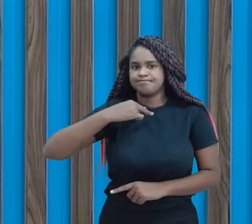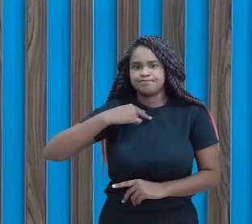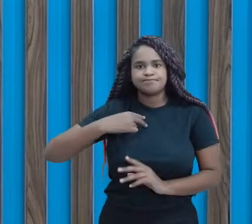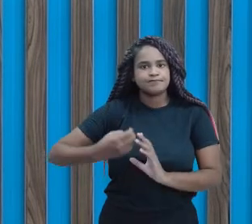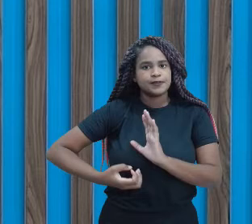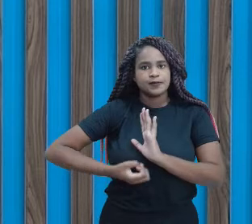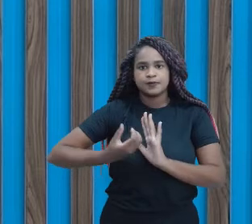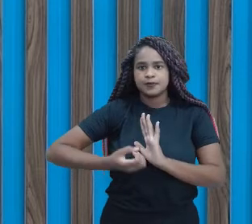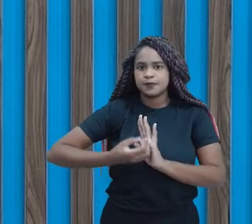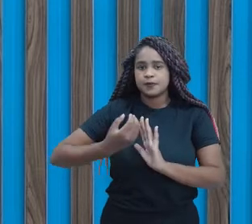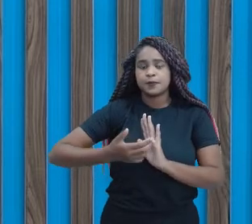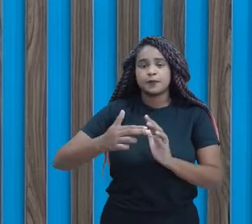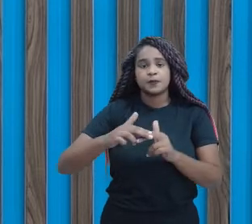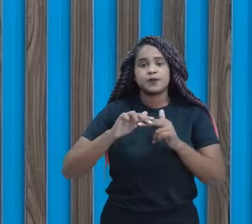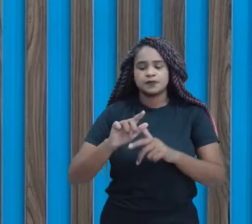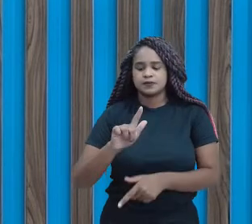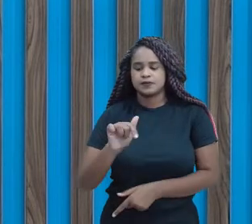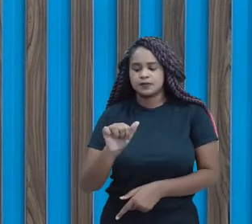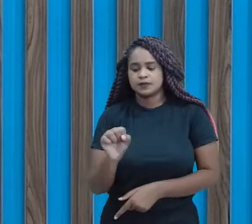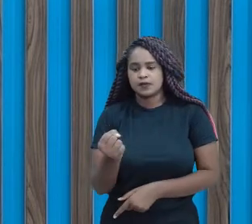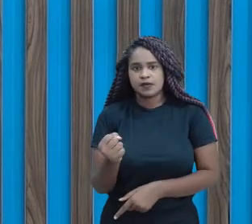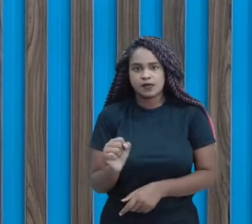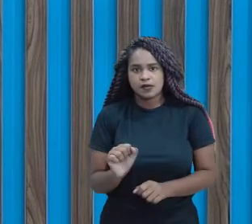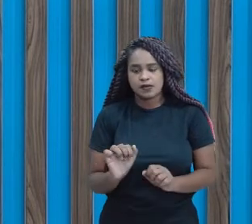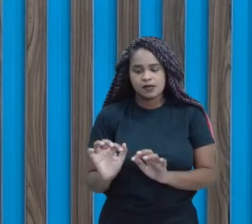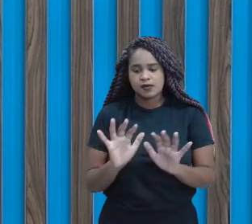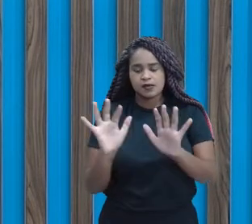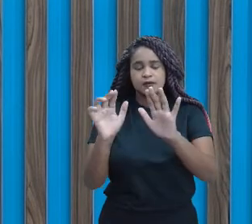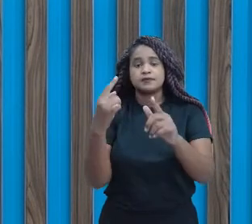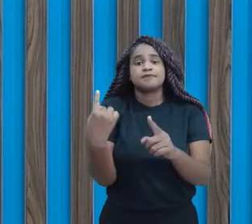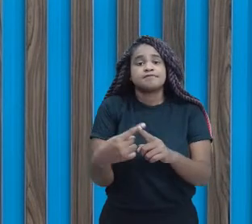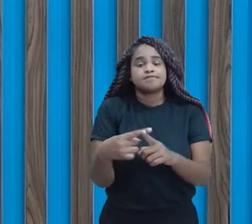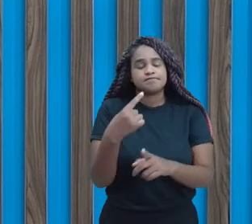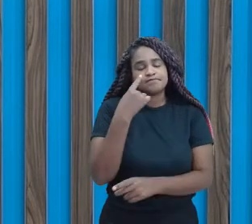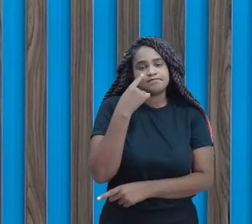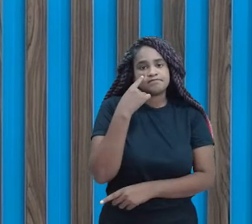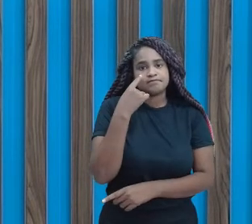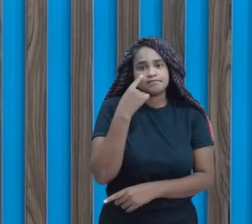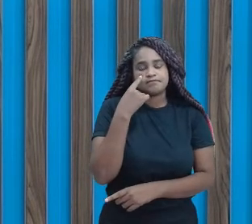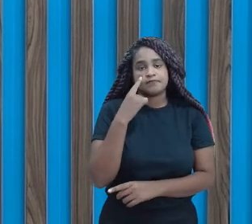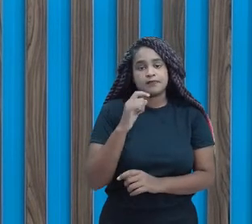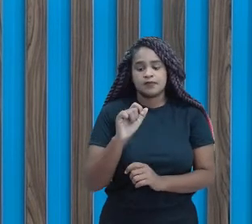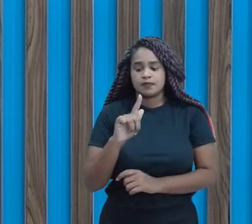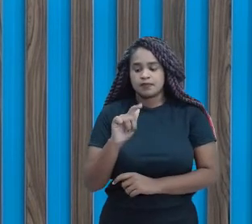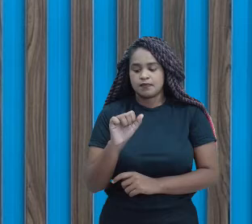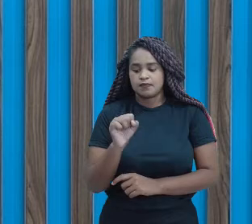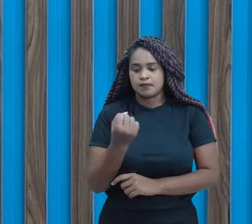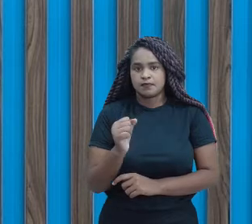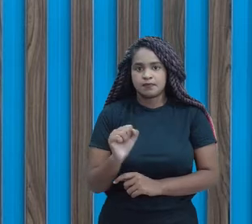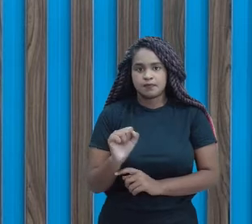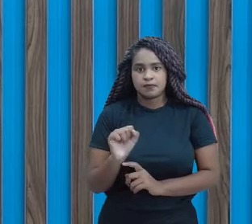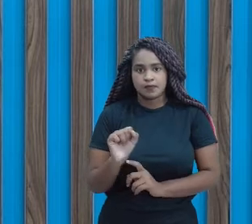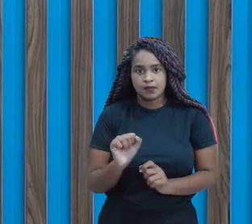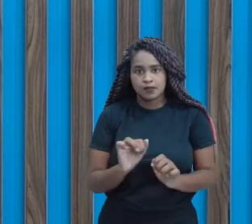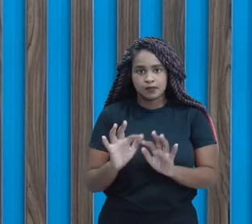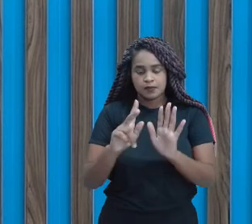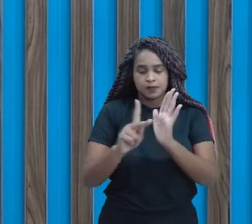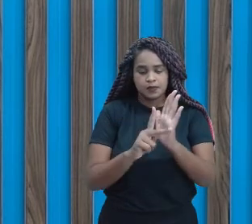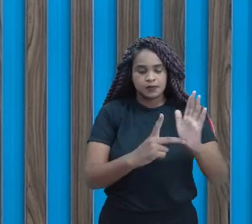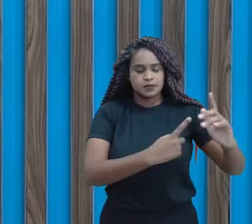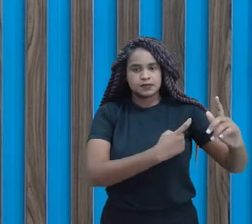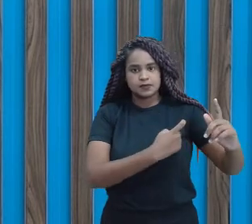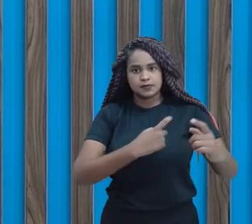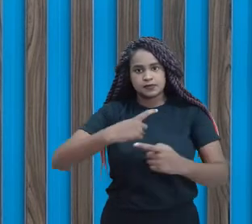com o tipo de gás que era utilizado. Por quê? Veja, simples, né? O próprio gás do